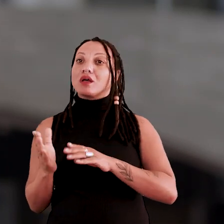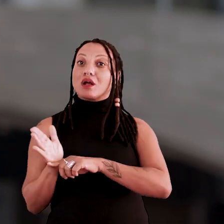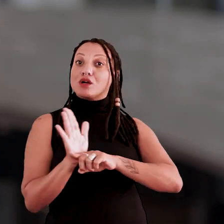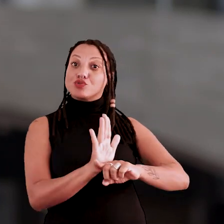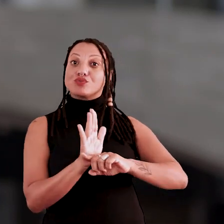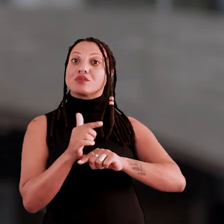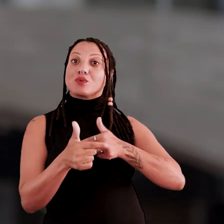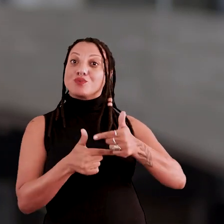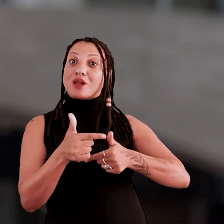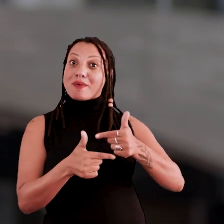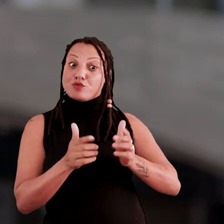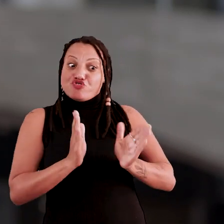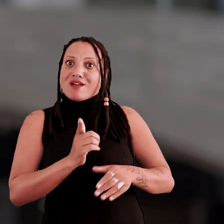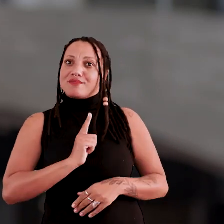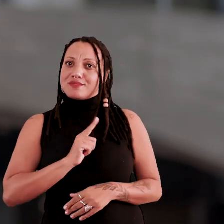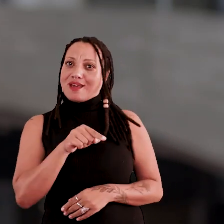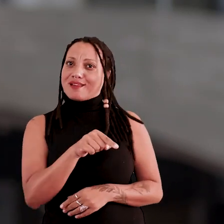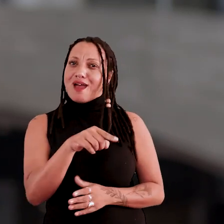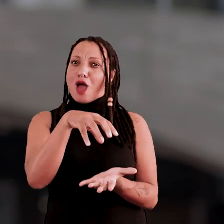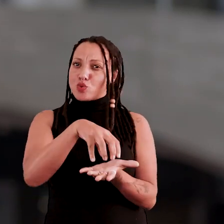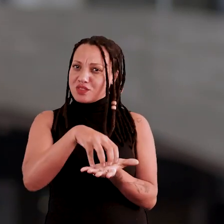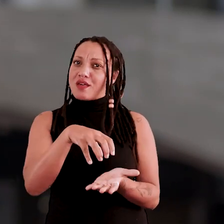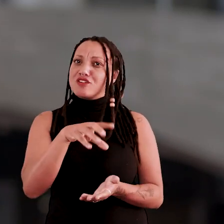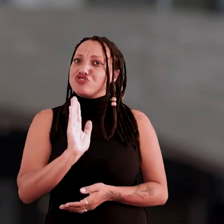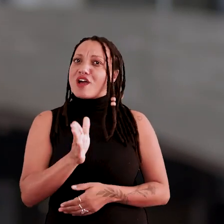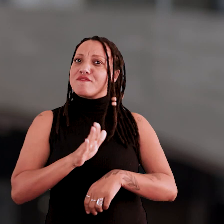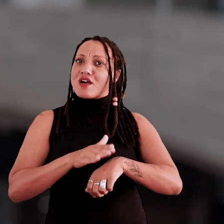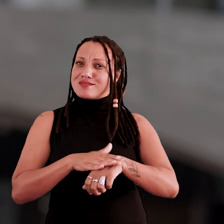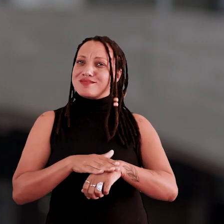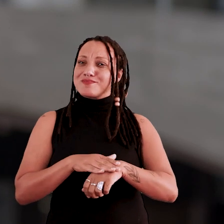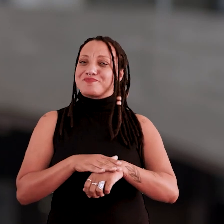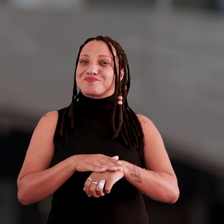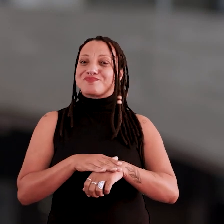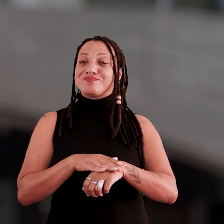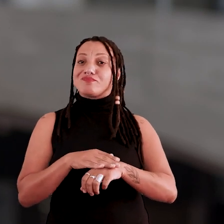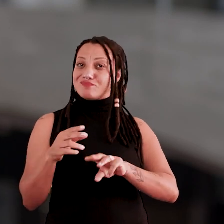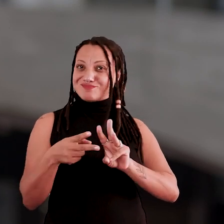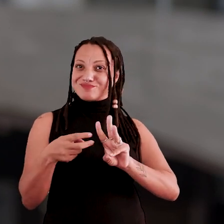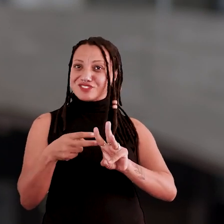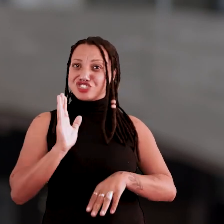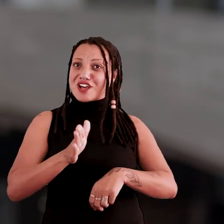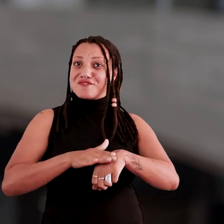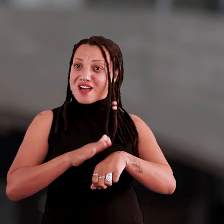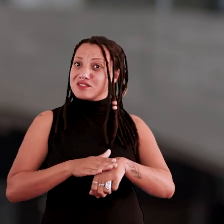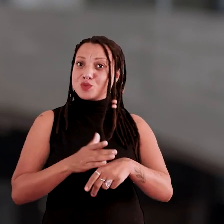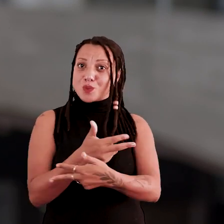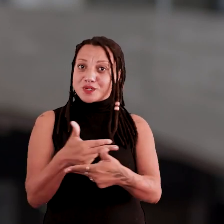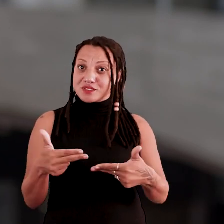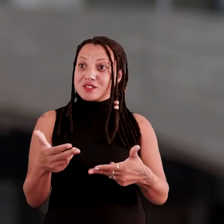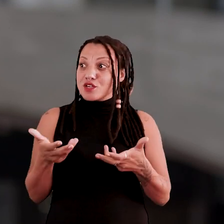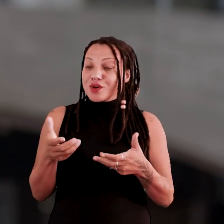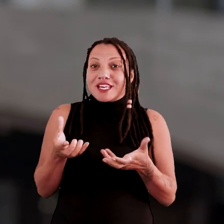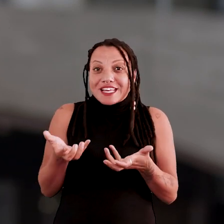e poder acolher aquela comunidade e todas as outras pessoas que participam dela da melhor forma possível. Então, com